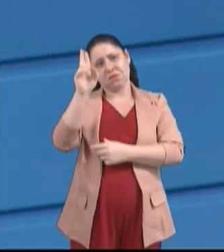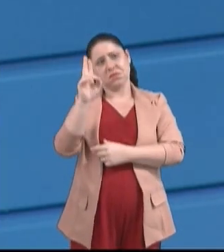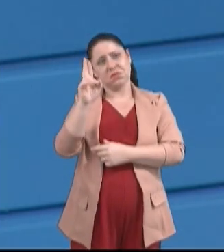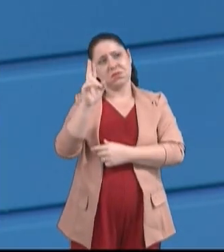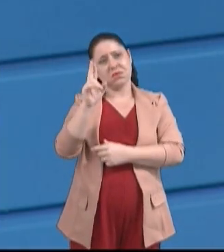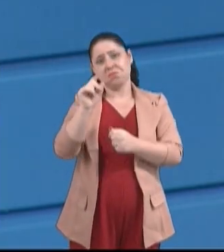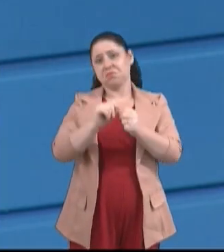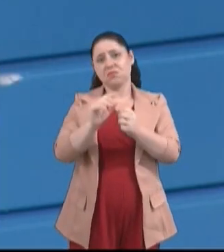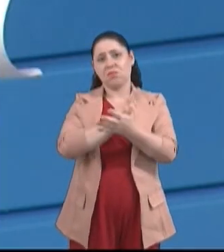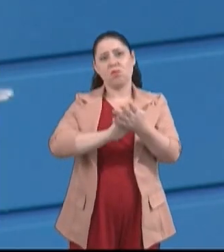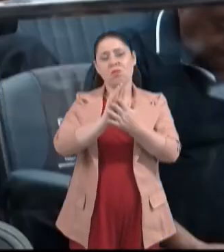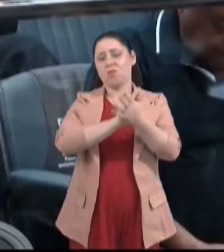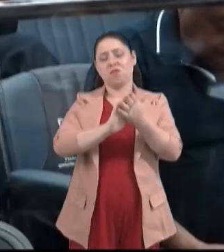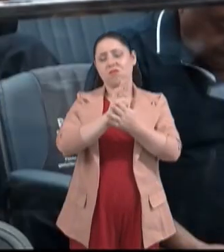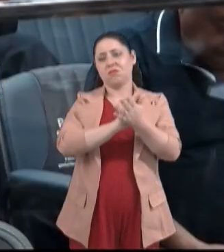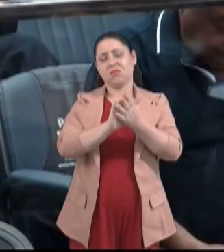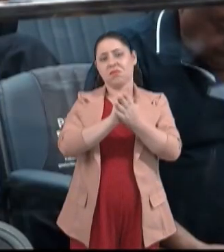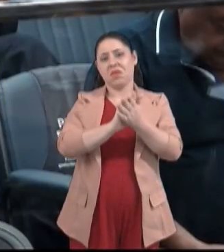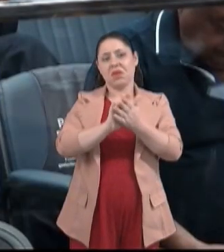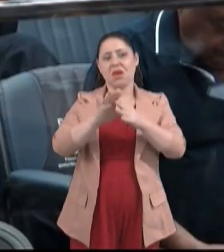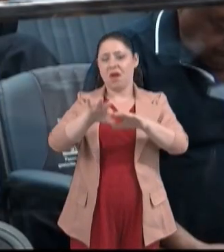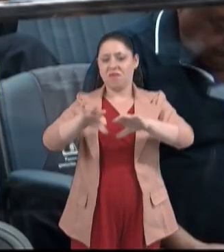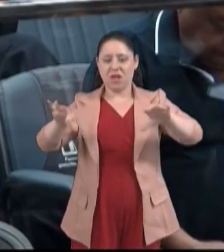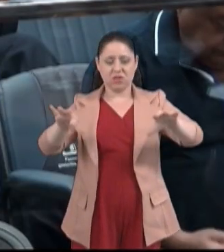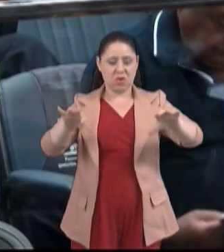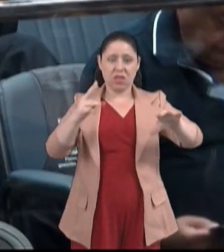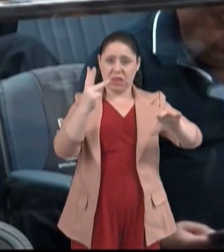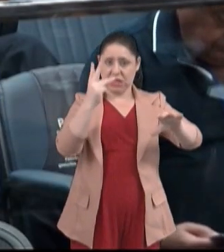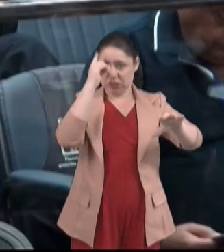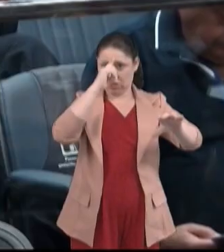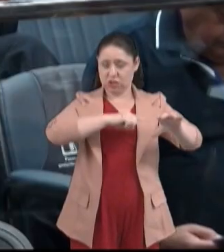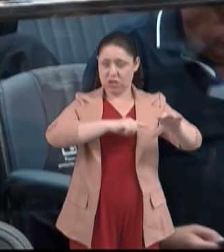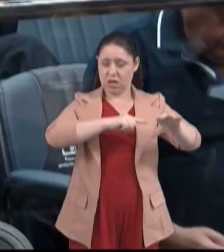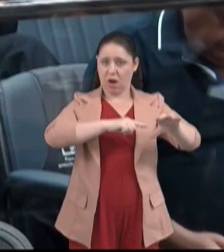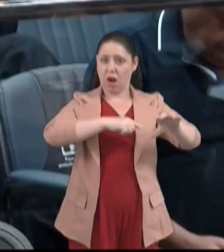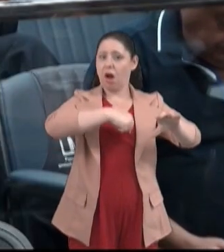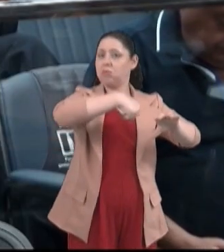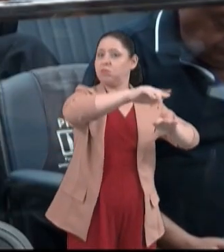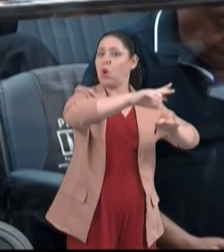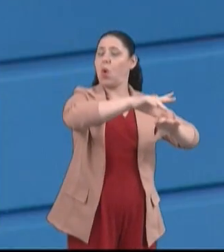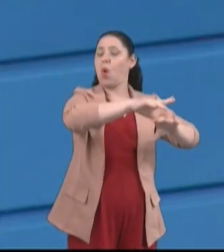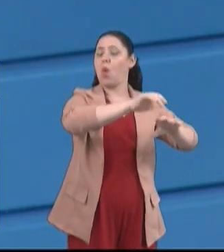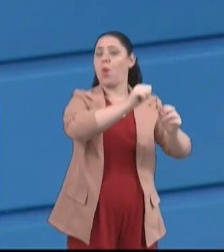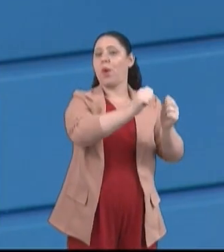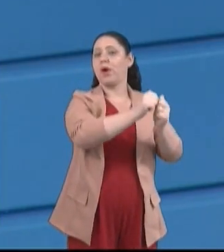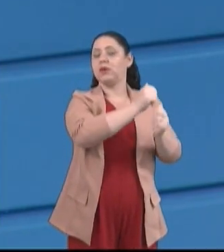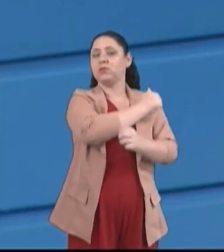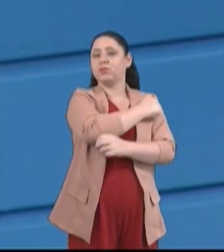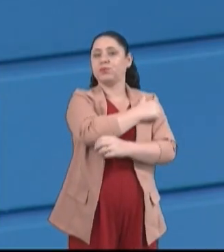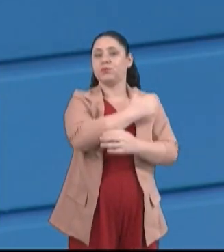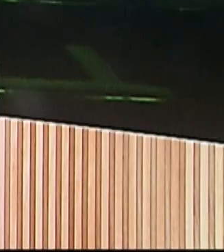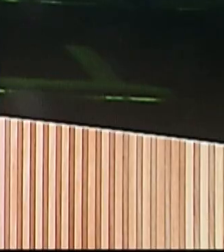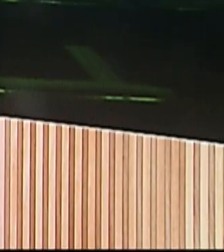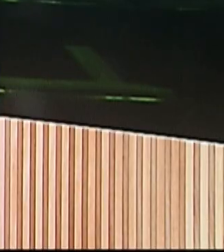tomou medidas. Simplesmente afastou por 3 dias os 2 colegas de sala agressores.